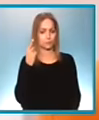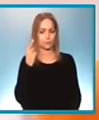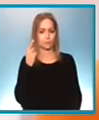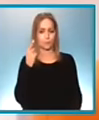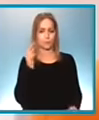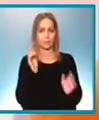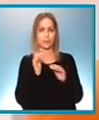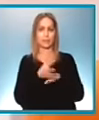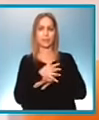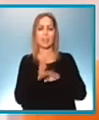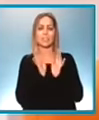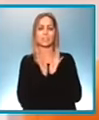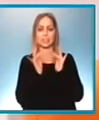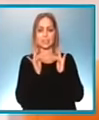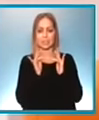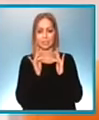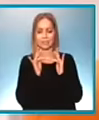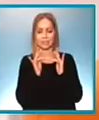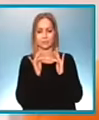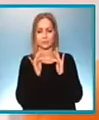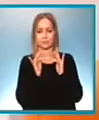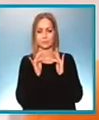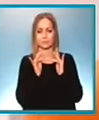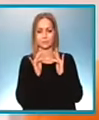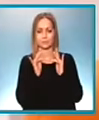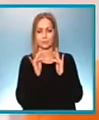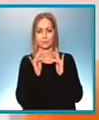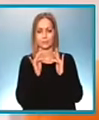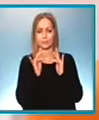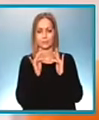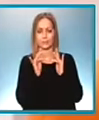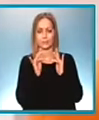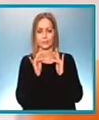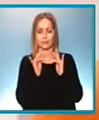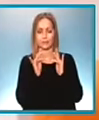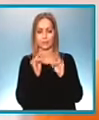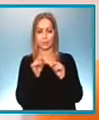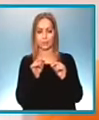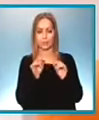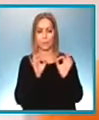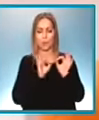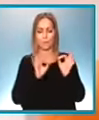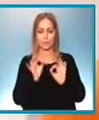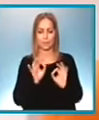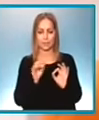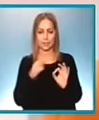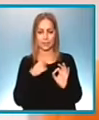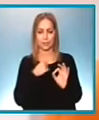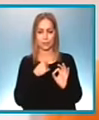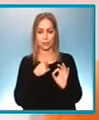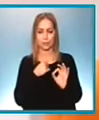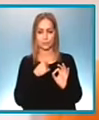na internet. Estava a fazer uma massa para mim, fiz uma... Naquela altura vivia